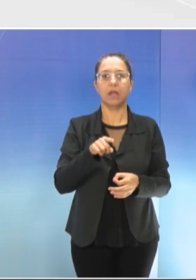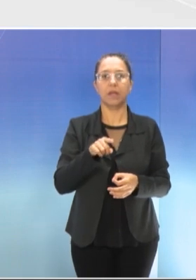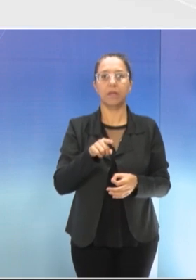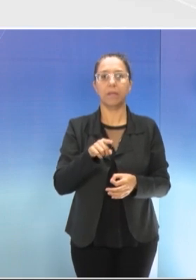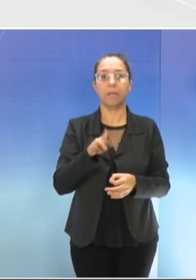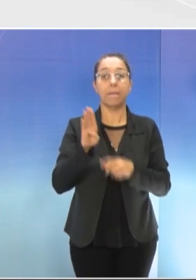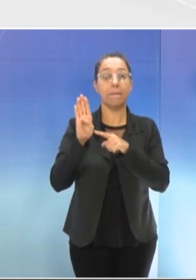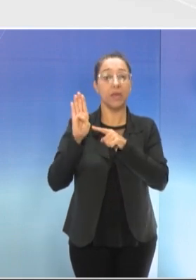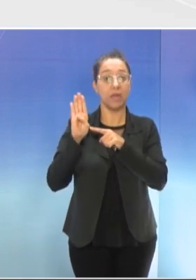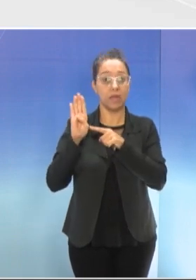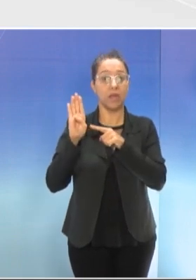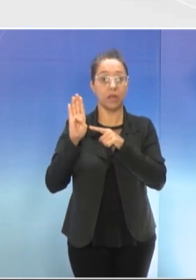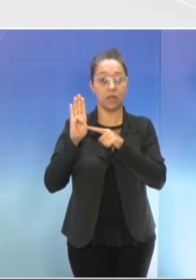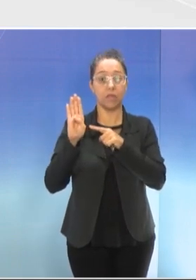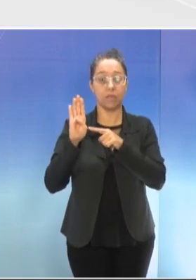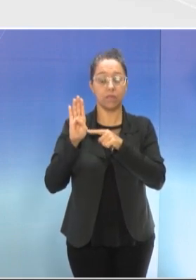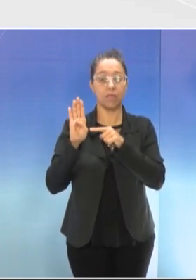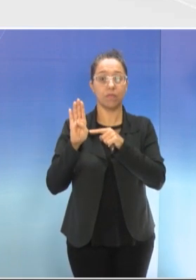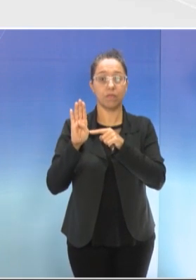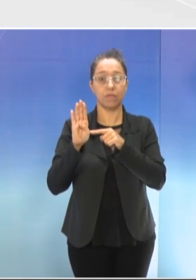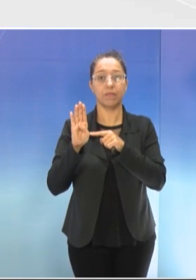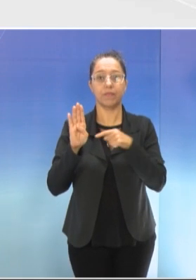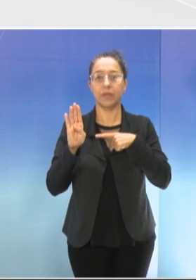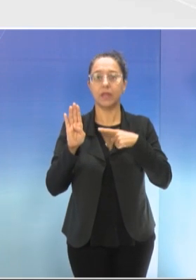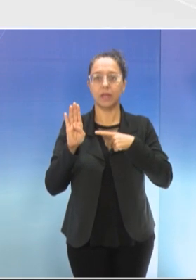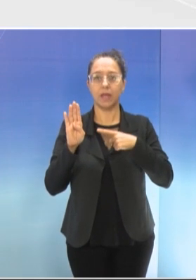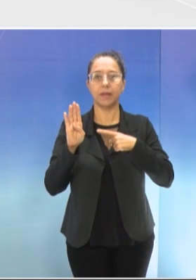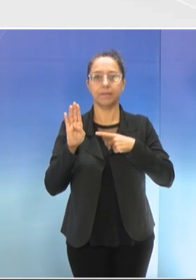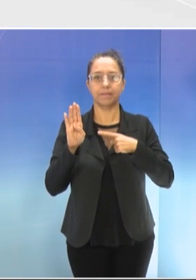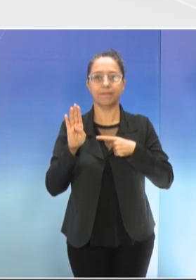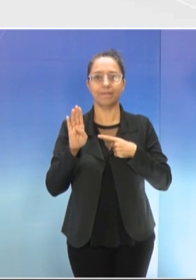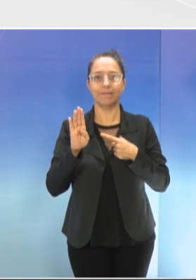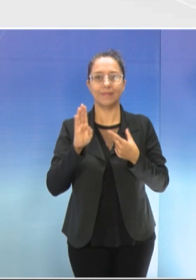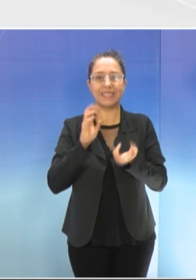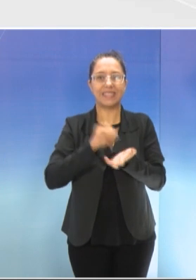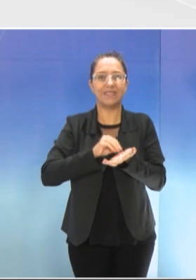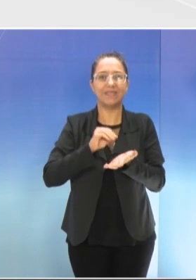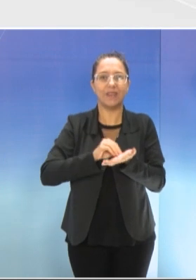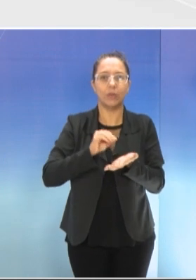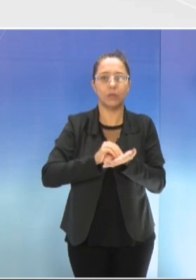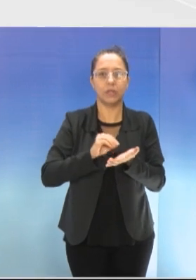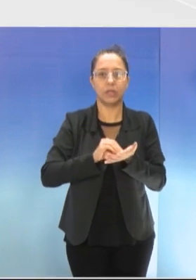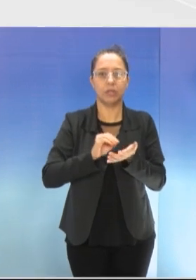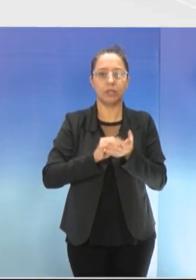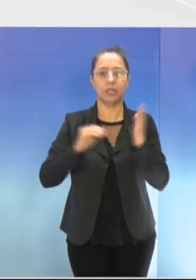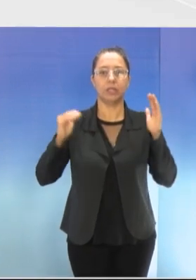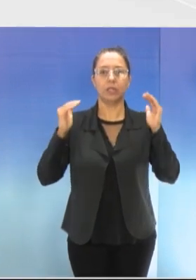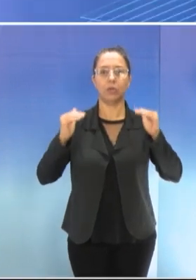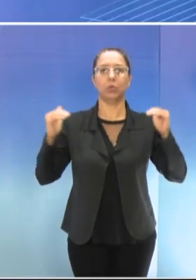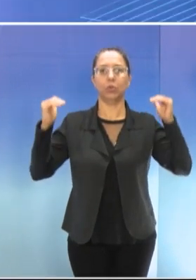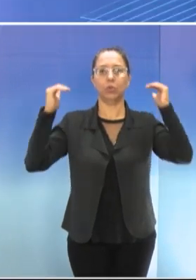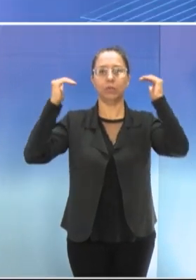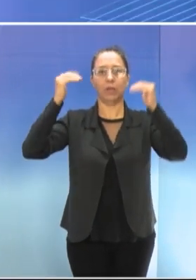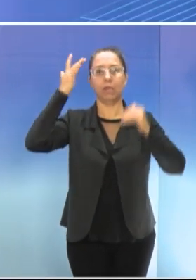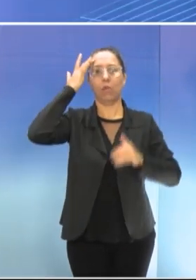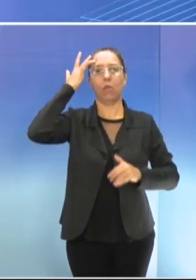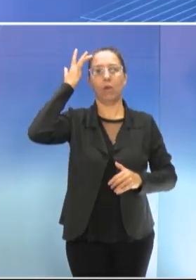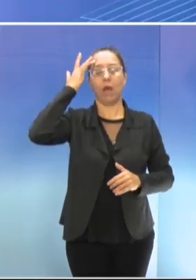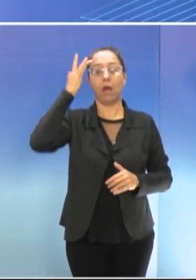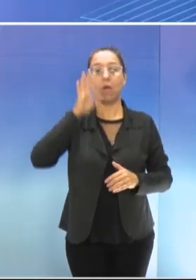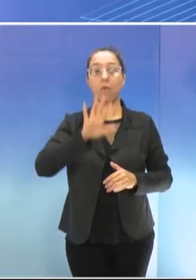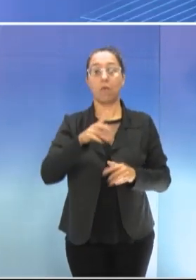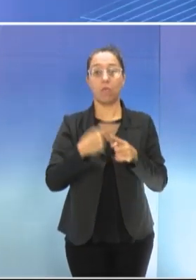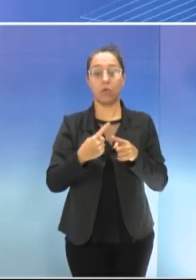é a letra B. A insuficiência da autonomia moral. Mesmo que Deus tenha te